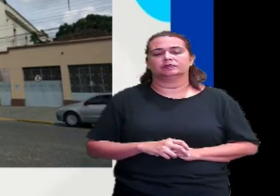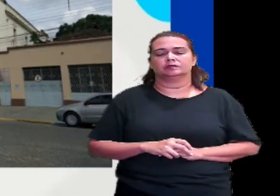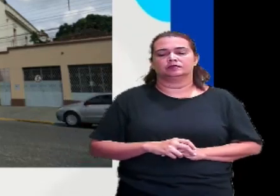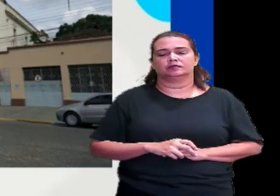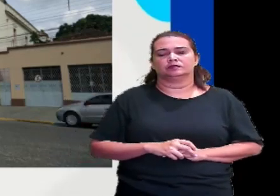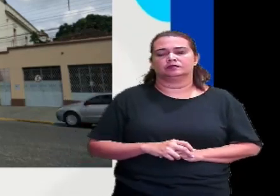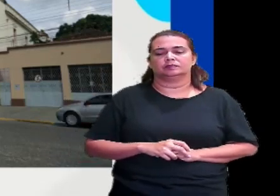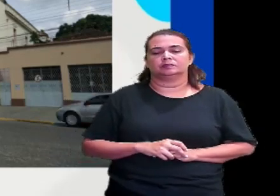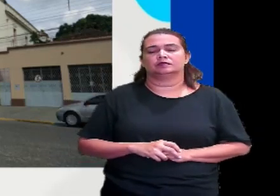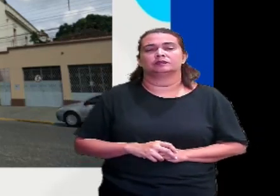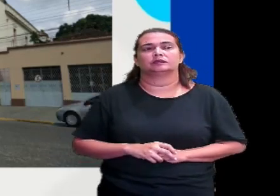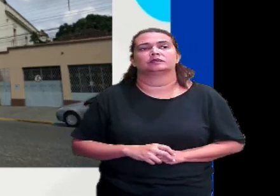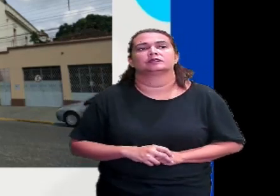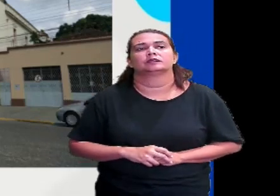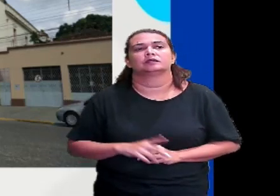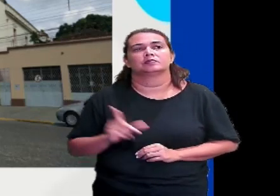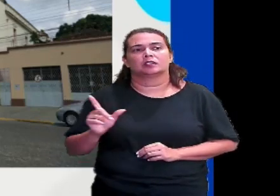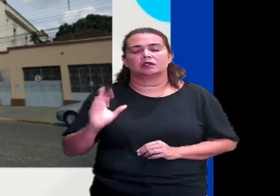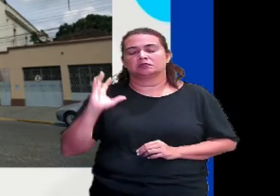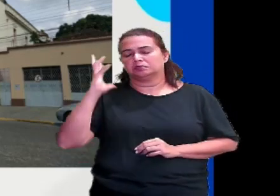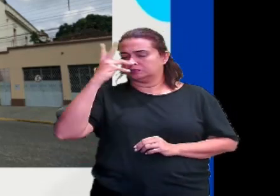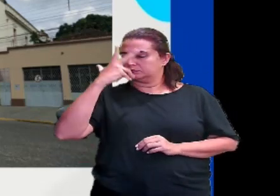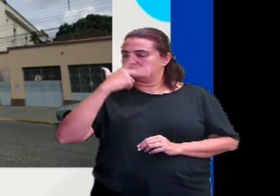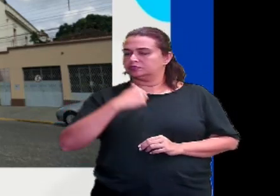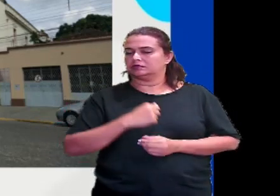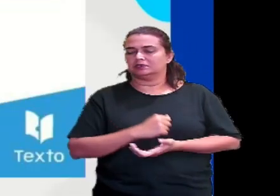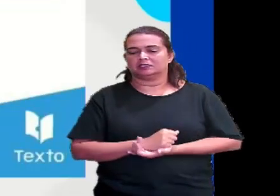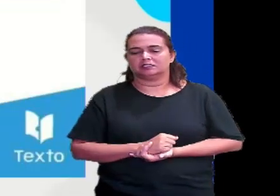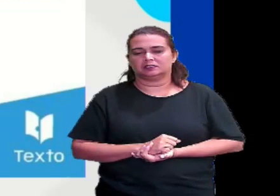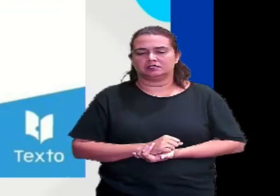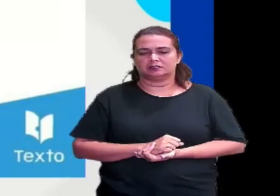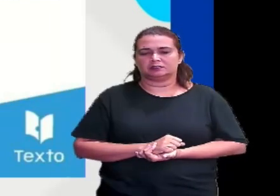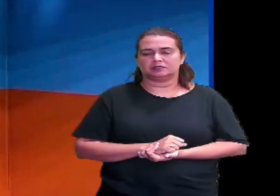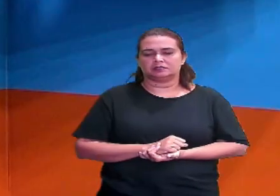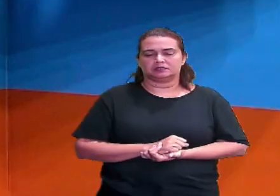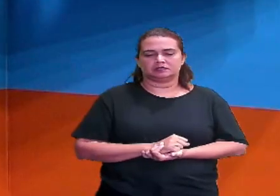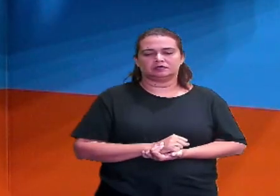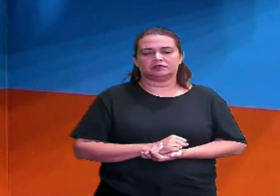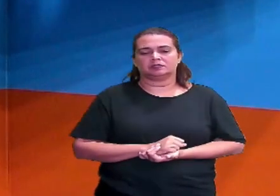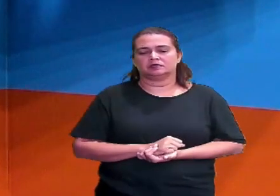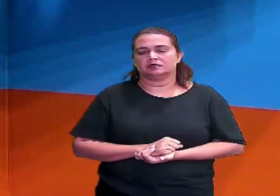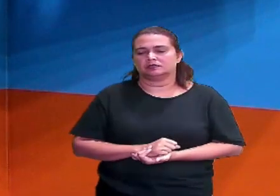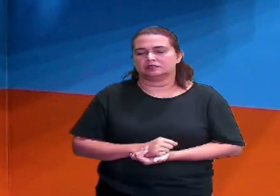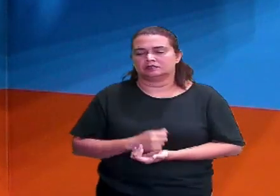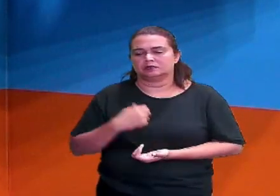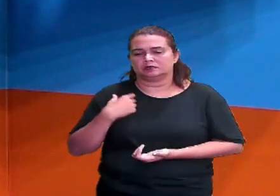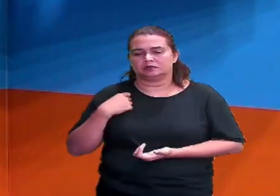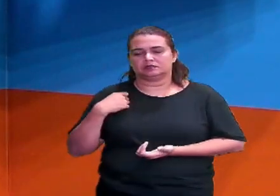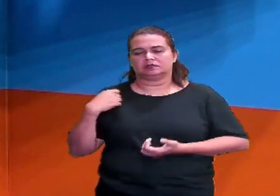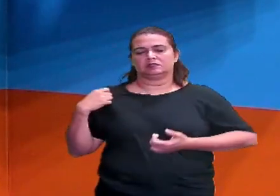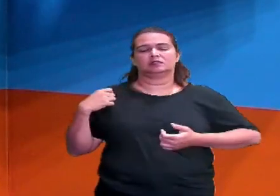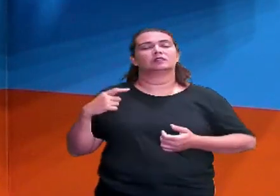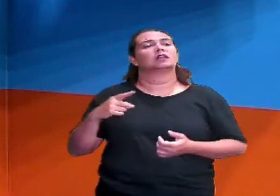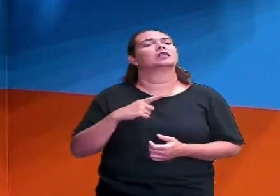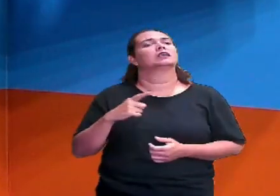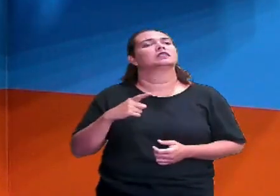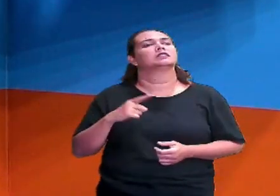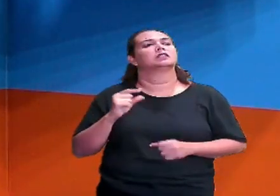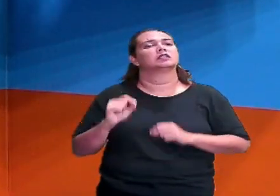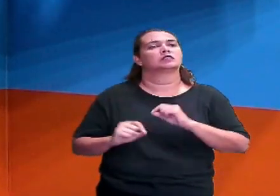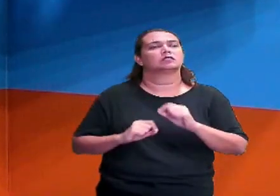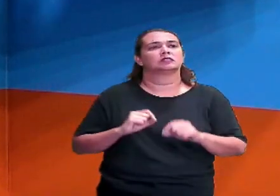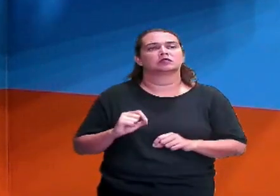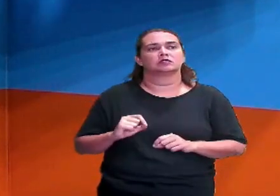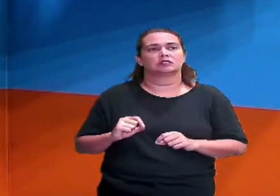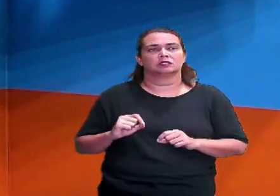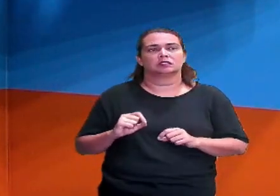certo? Então, bem bonito, bem bacana de ver. Aí existem os planos da paisagem, né?